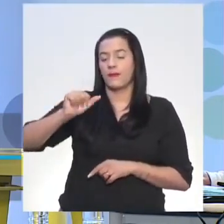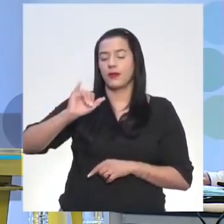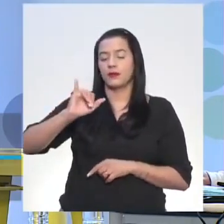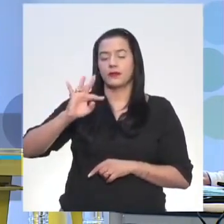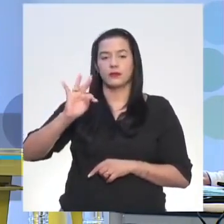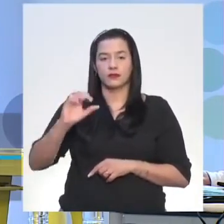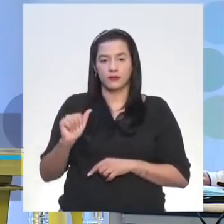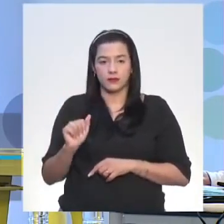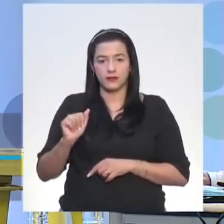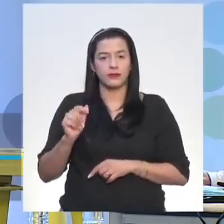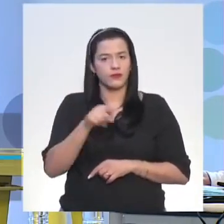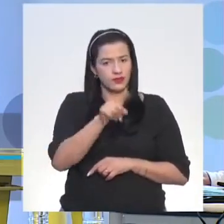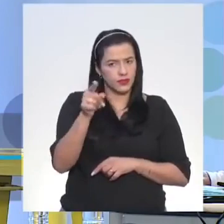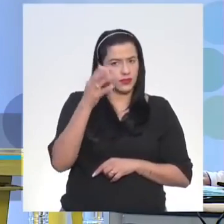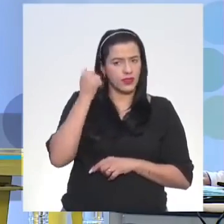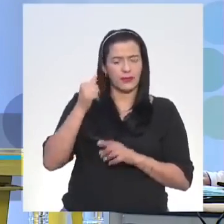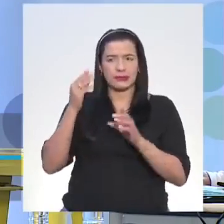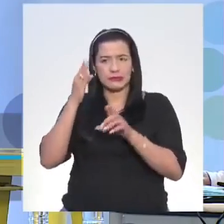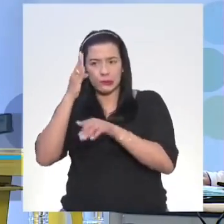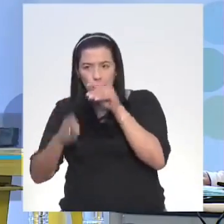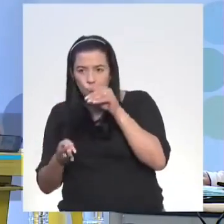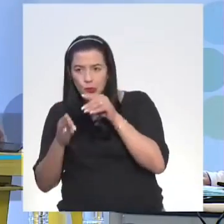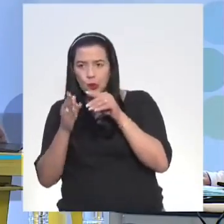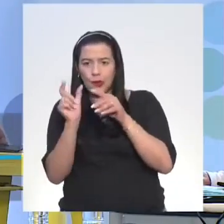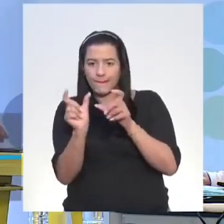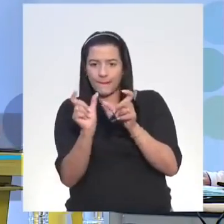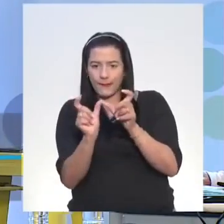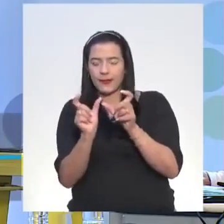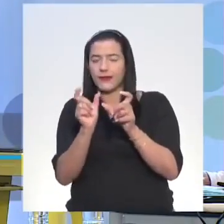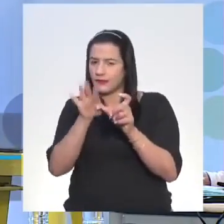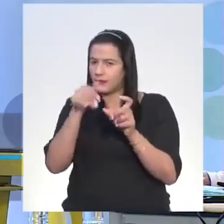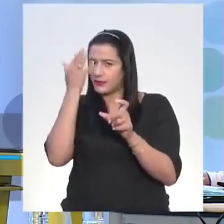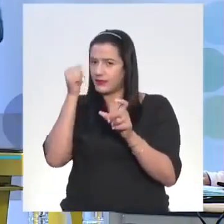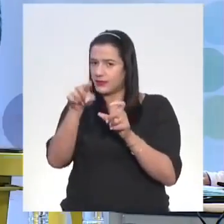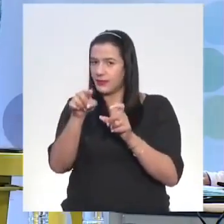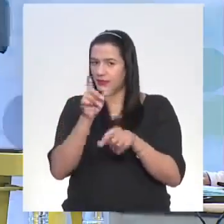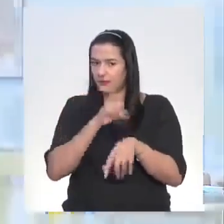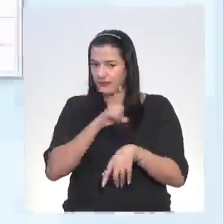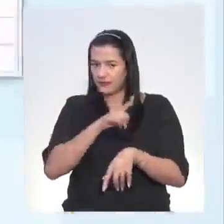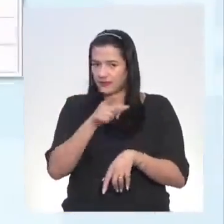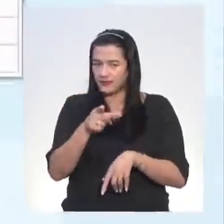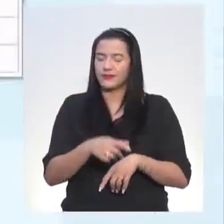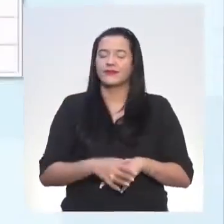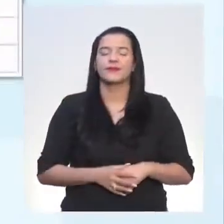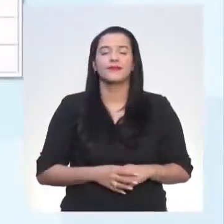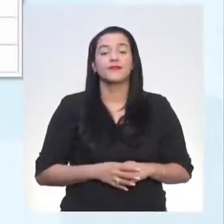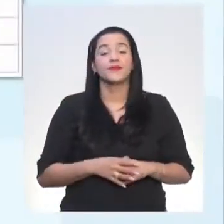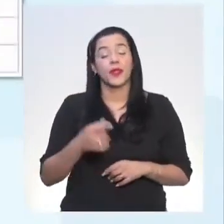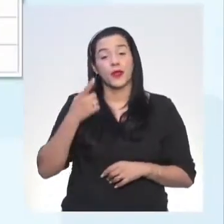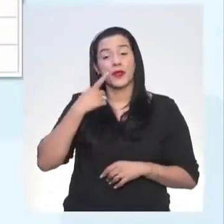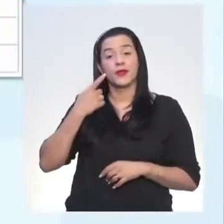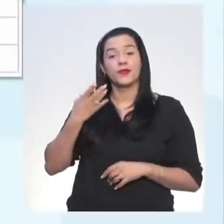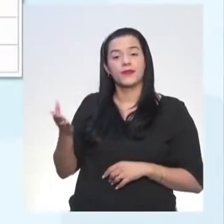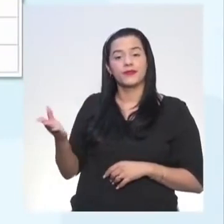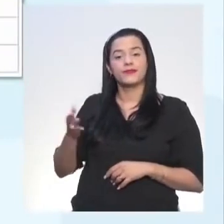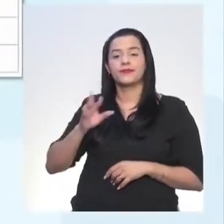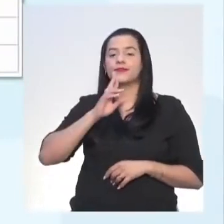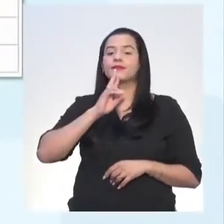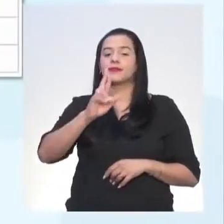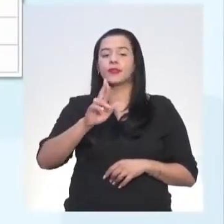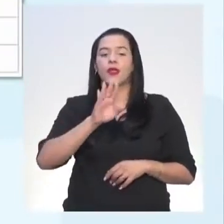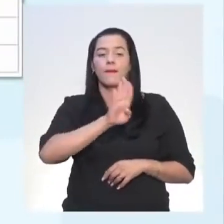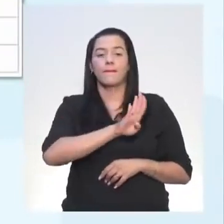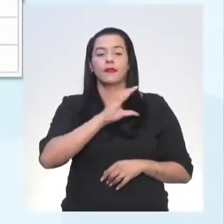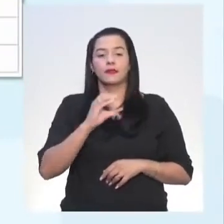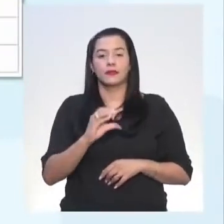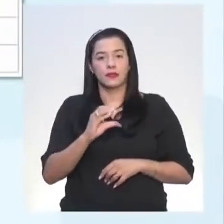sabe que é com você, você sabe, né? Vamos lá. Olha só. Então, subindo aqui a resposta, Vivi, olha o que nós temos, ó.